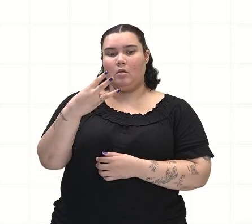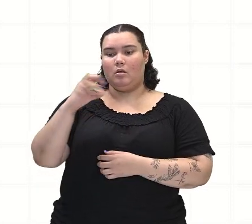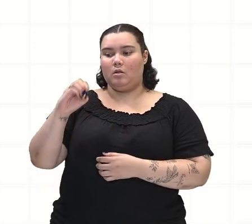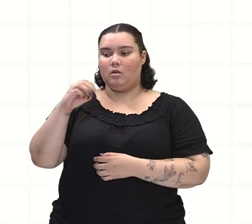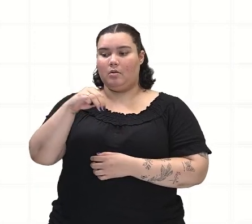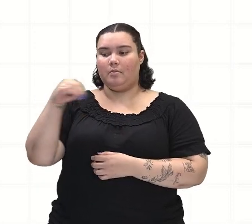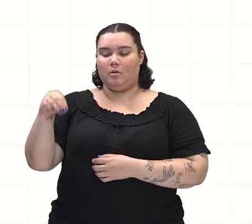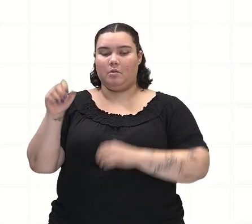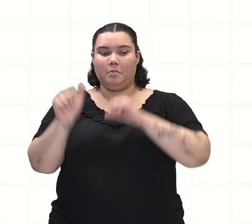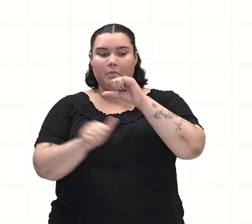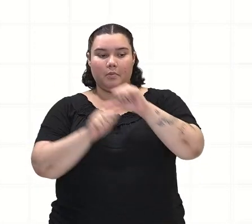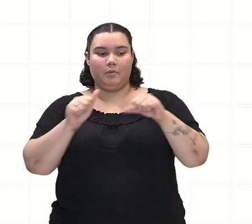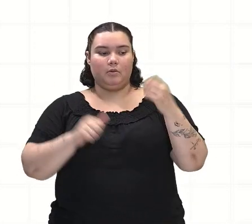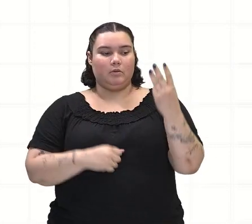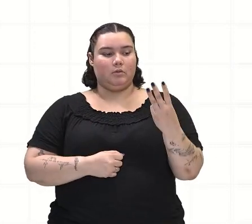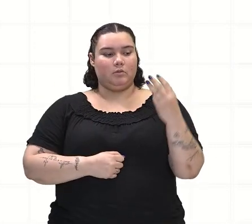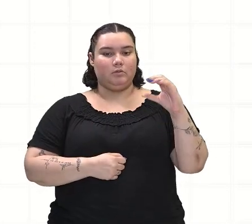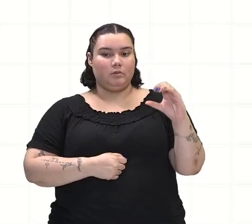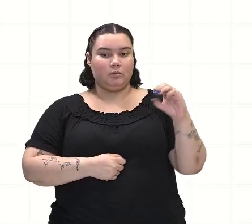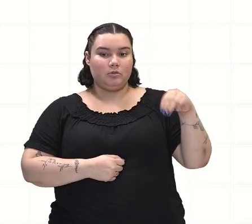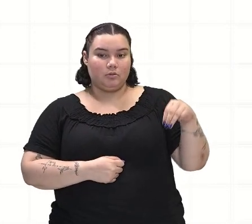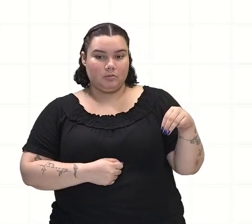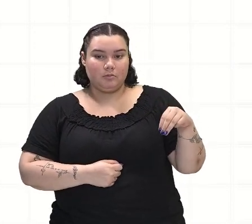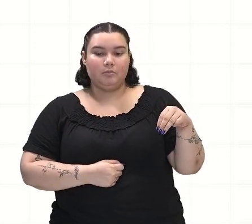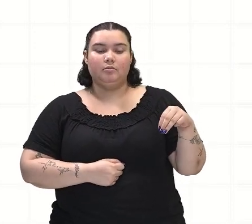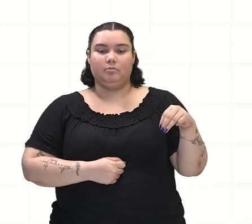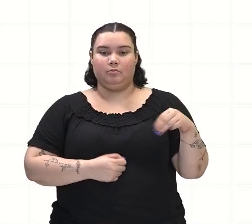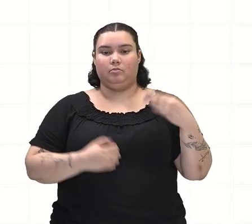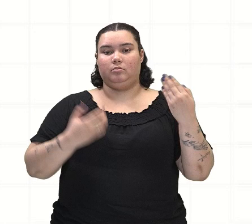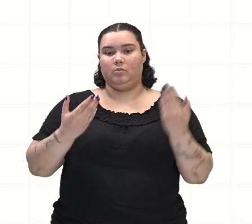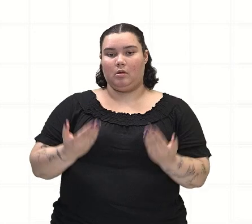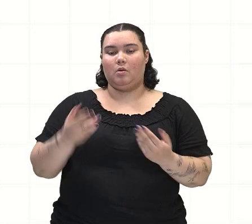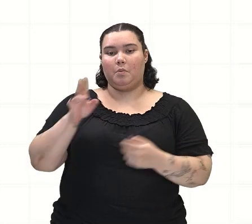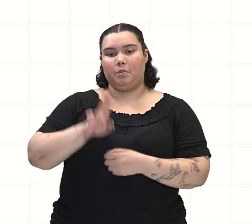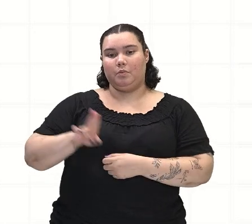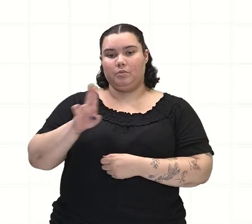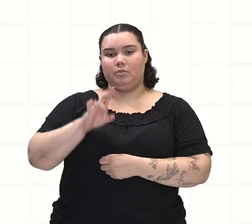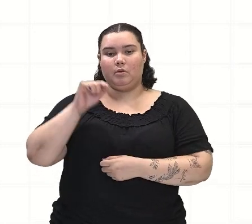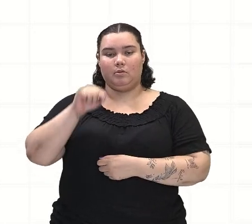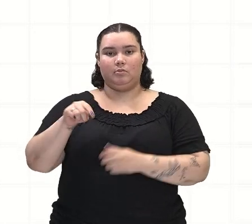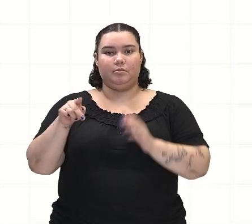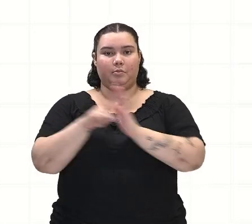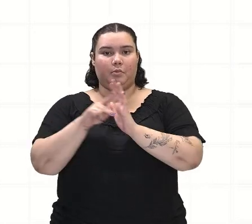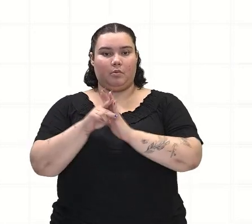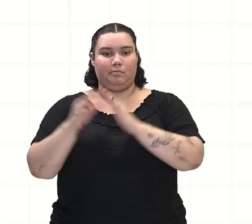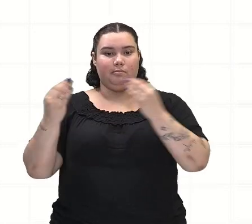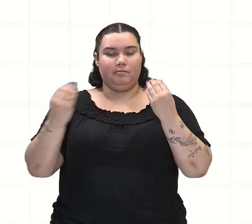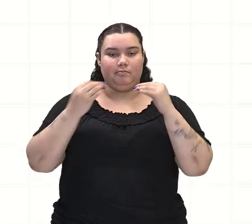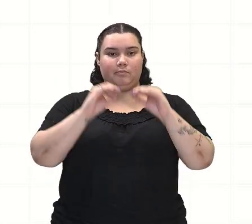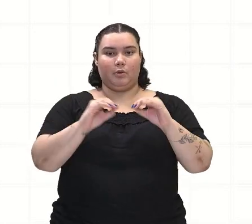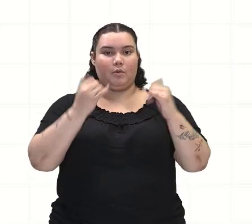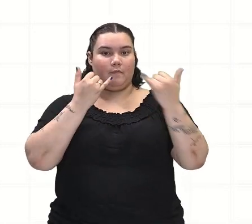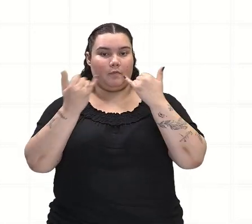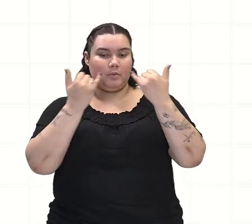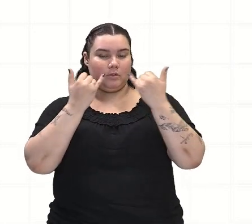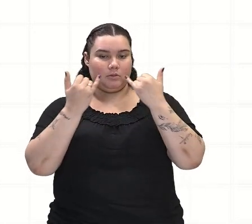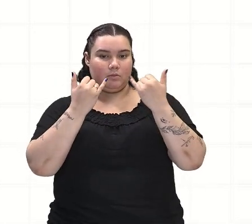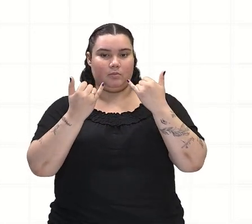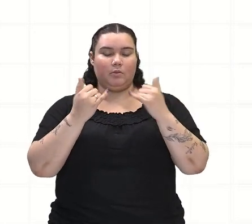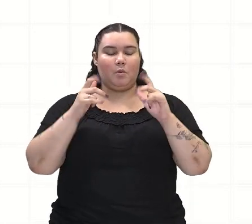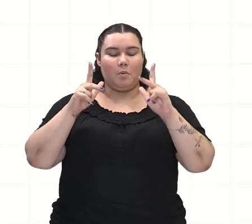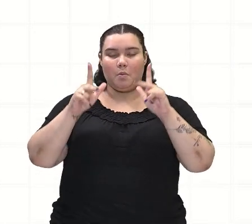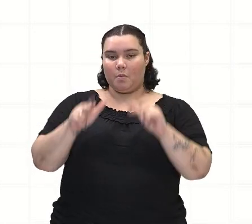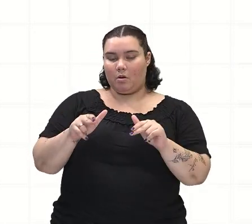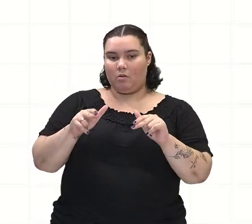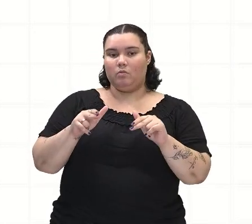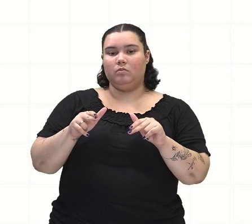é o mesmo que 3 centímetros. E aí eu vou utilizar essa medida aqui que está em centímetro, né? É a mesma